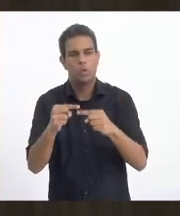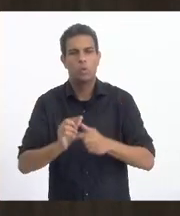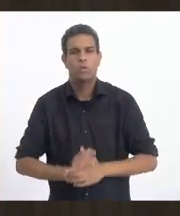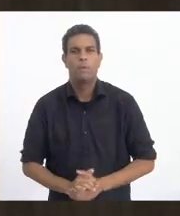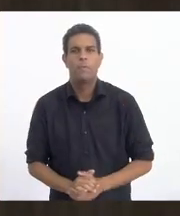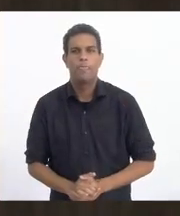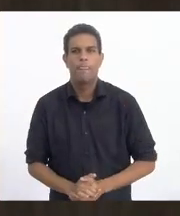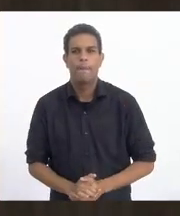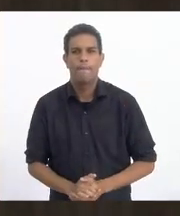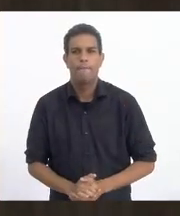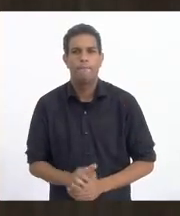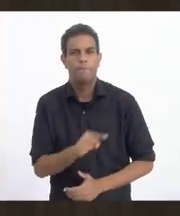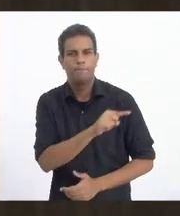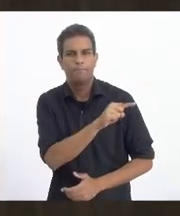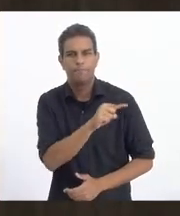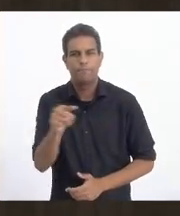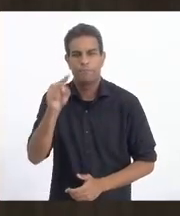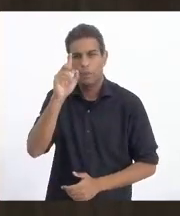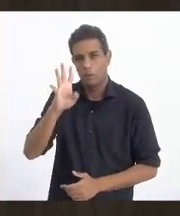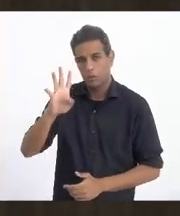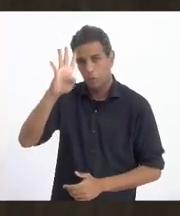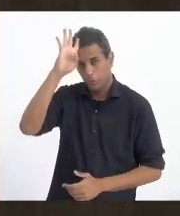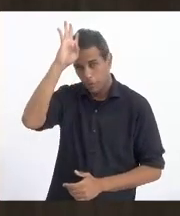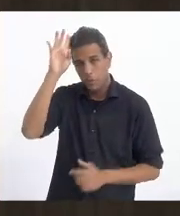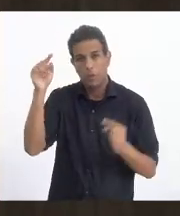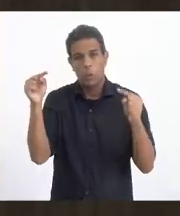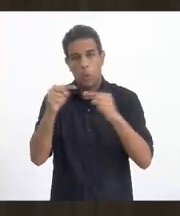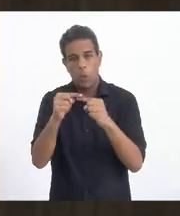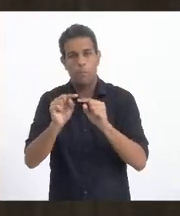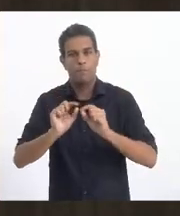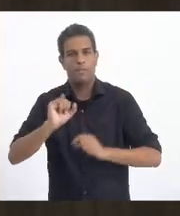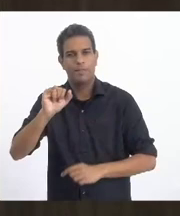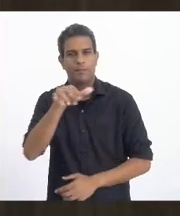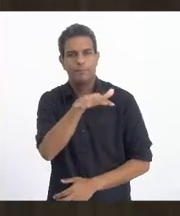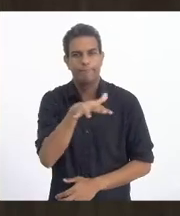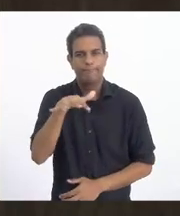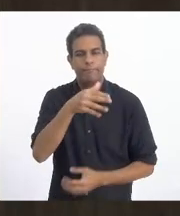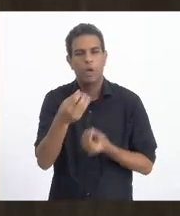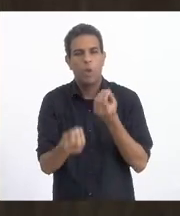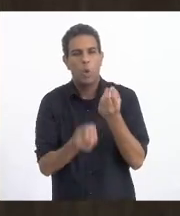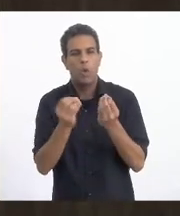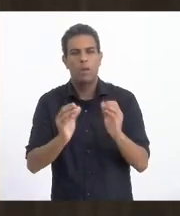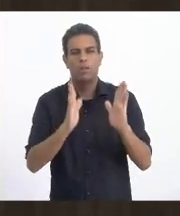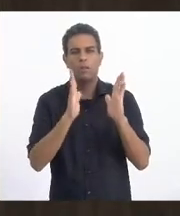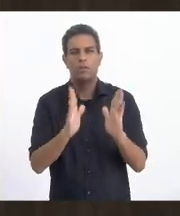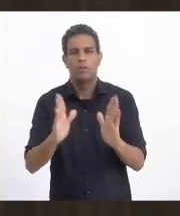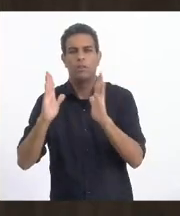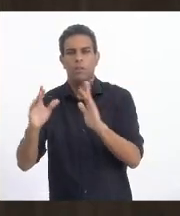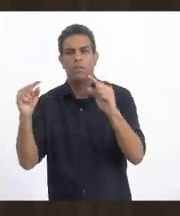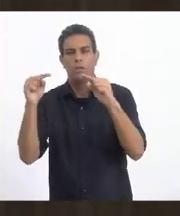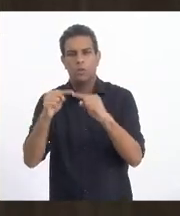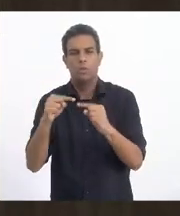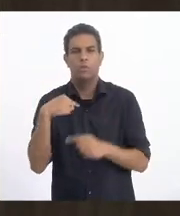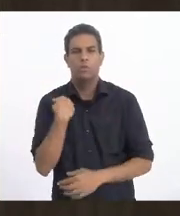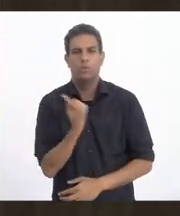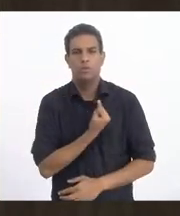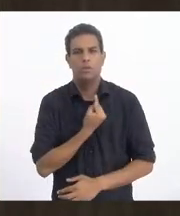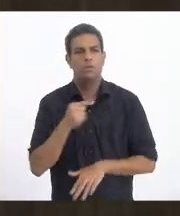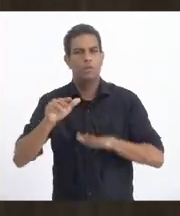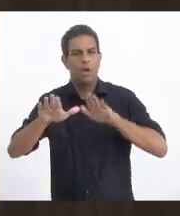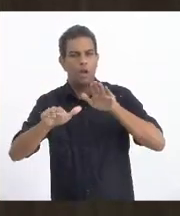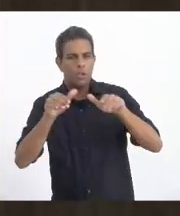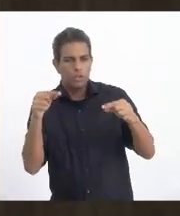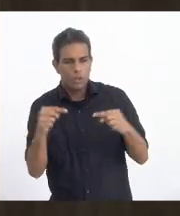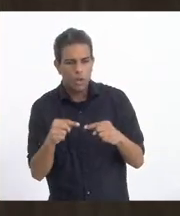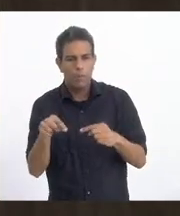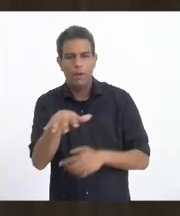policiais, os bombeiros também continuam sendo bombeiros. Caso eles se omitam ser chamado para atender qualquer uma